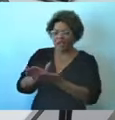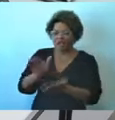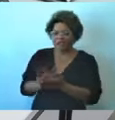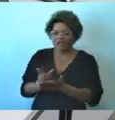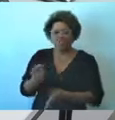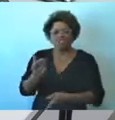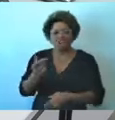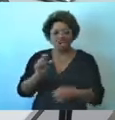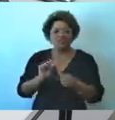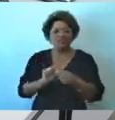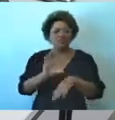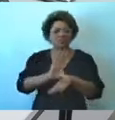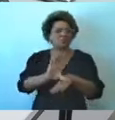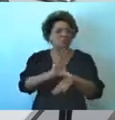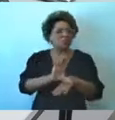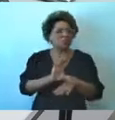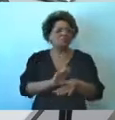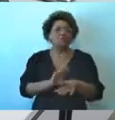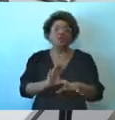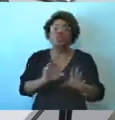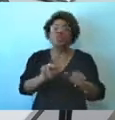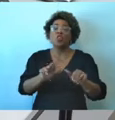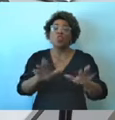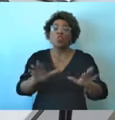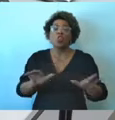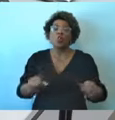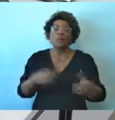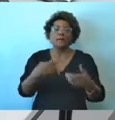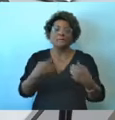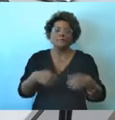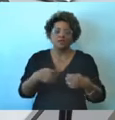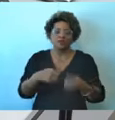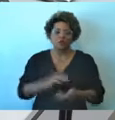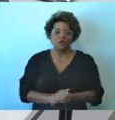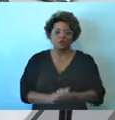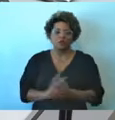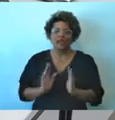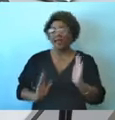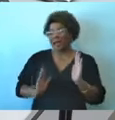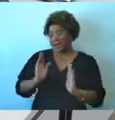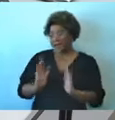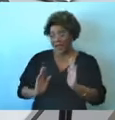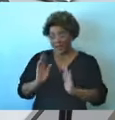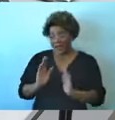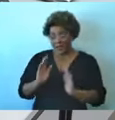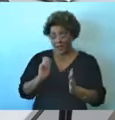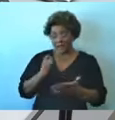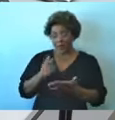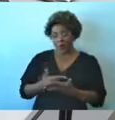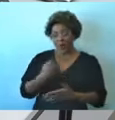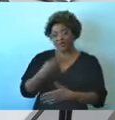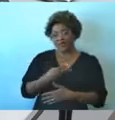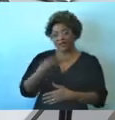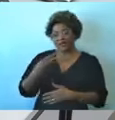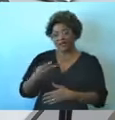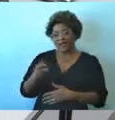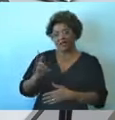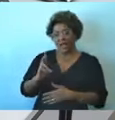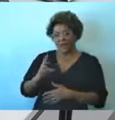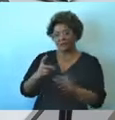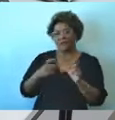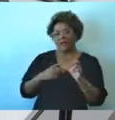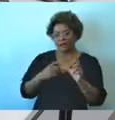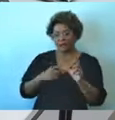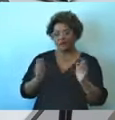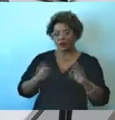favor? Na época a gente pagou, era R$33 para a BH Trans, que a gente pagava para obter essa carteirinha. Só que para obter essa carteirinha, você